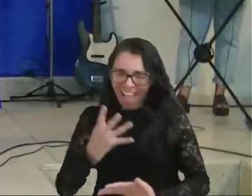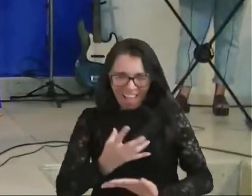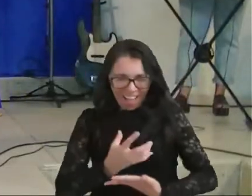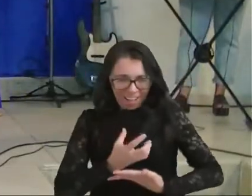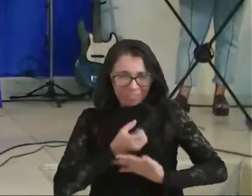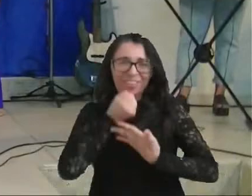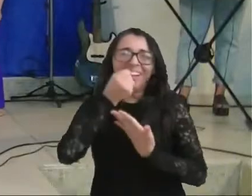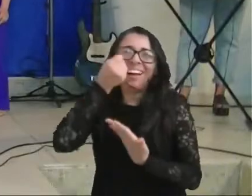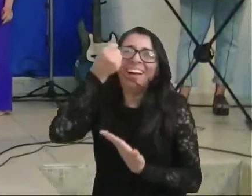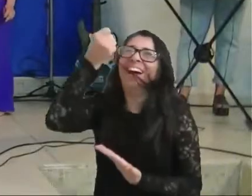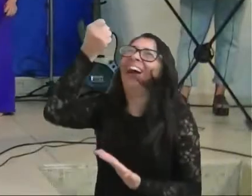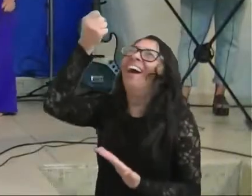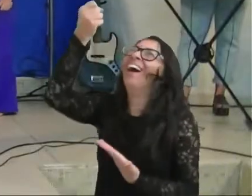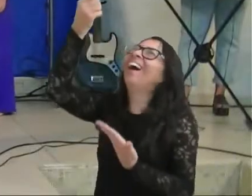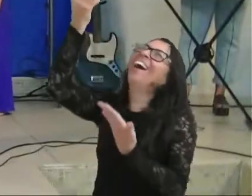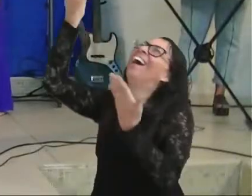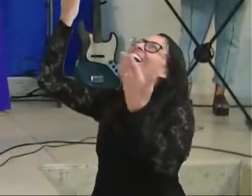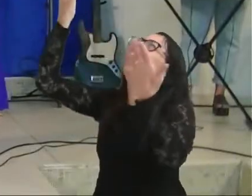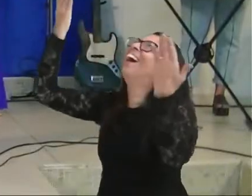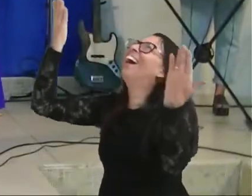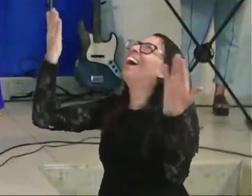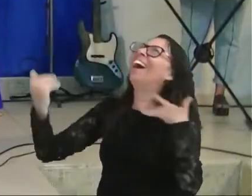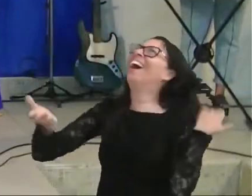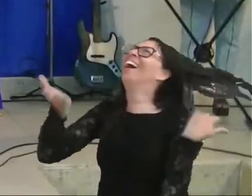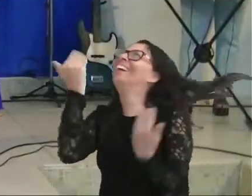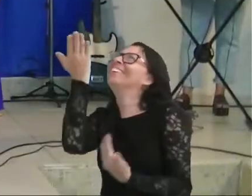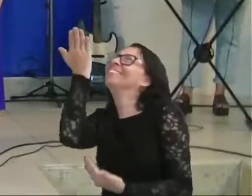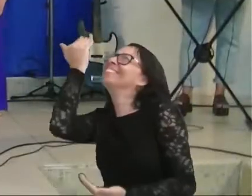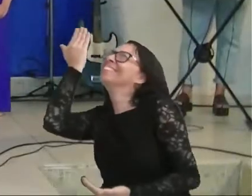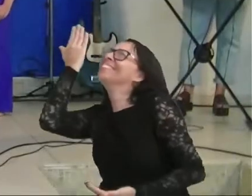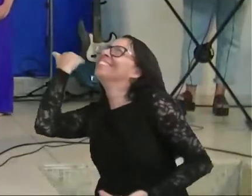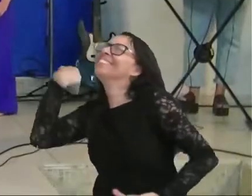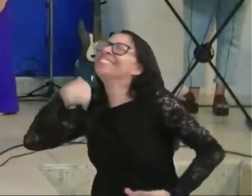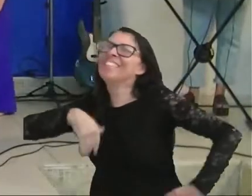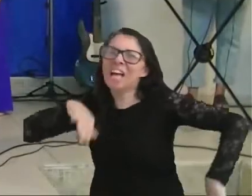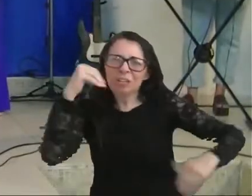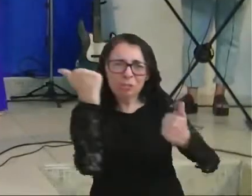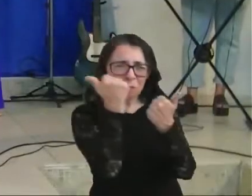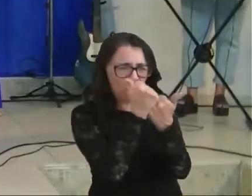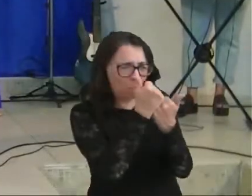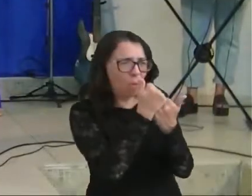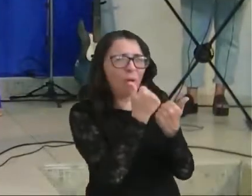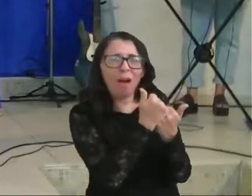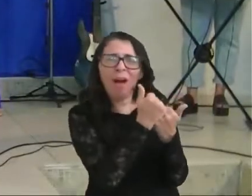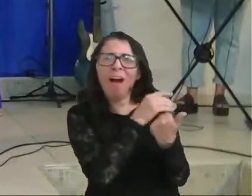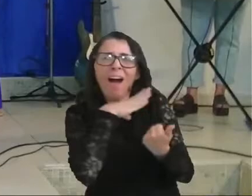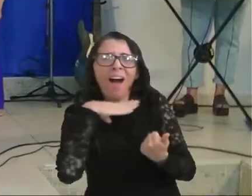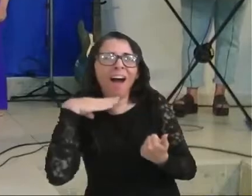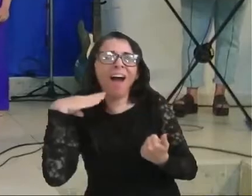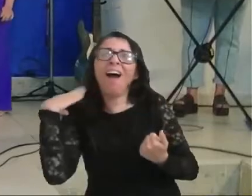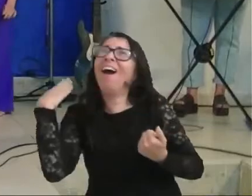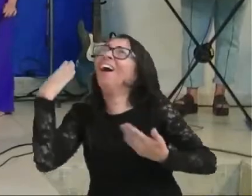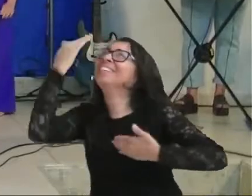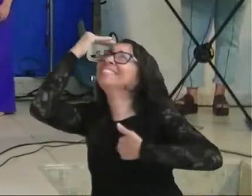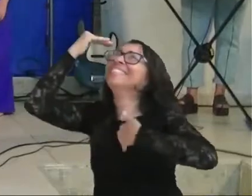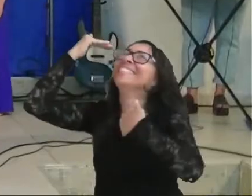e salvar, por ter morrido em meu lugar. Te